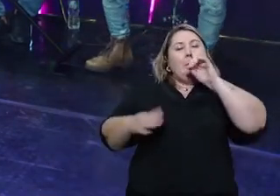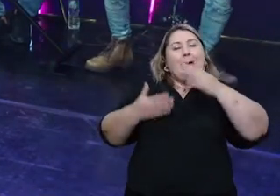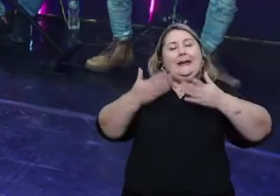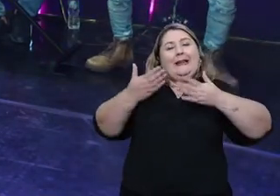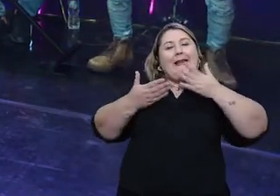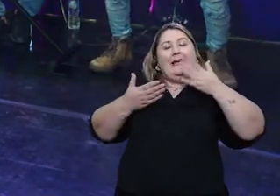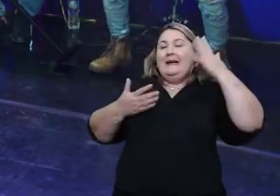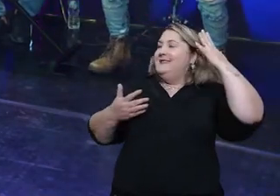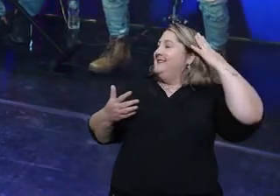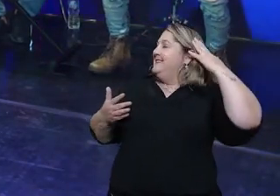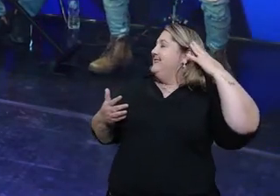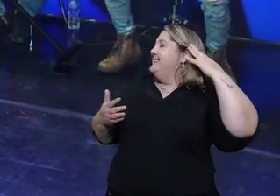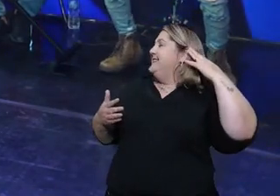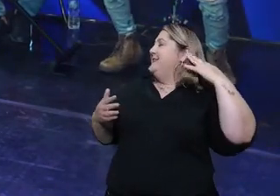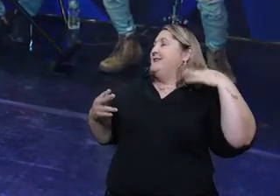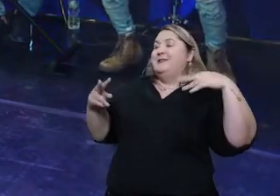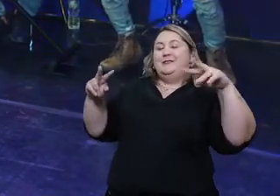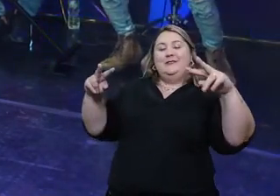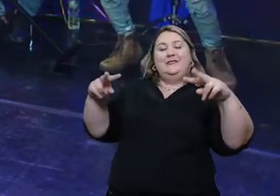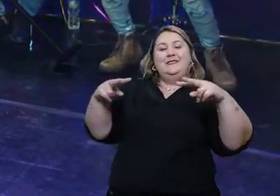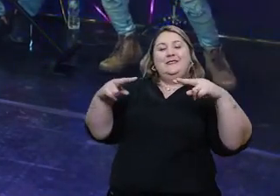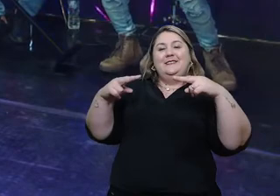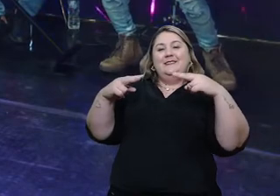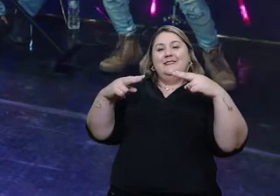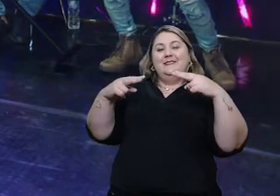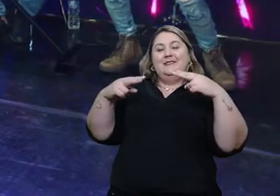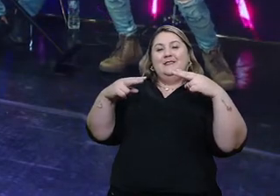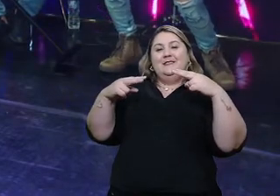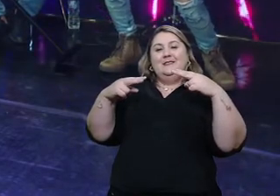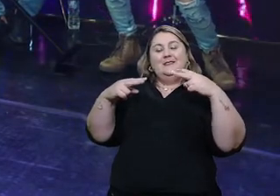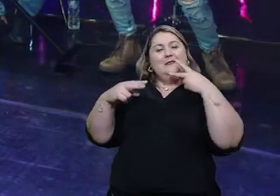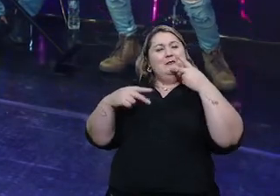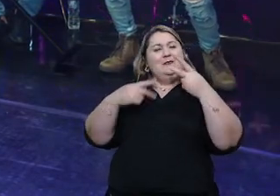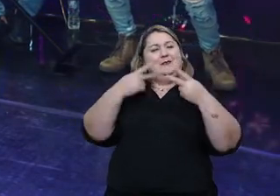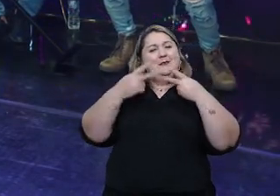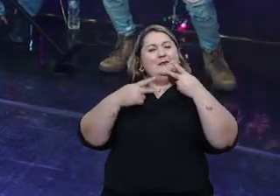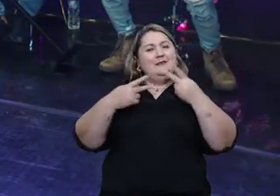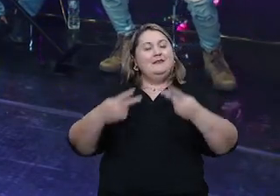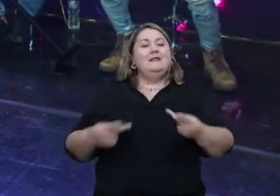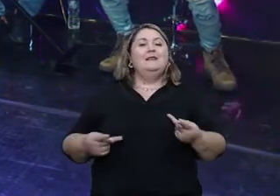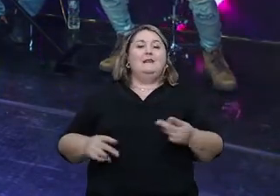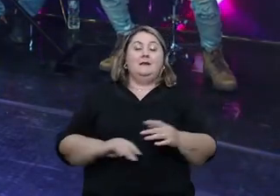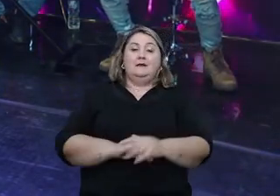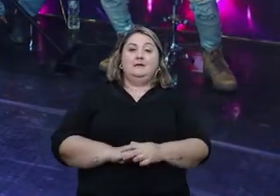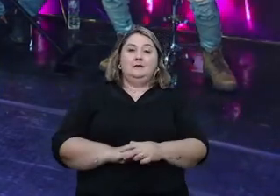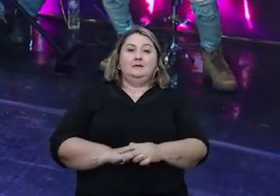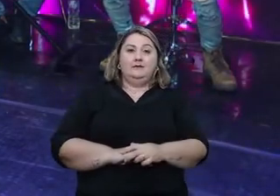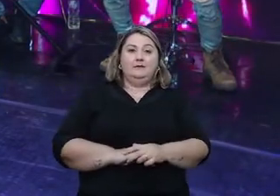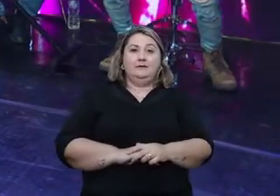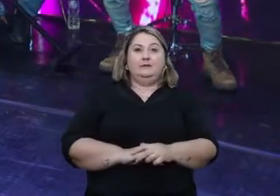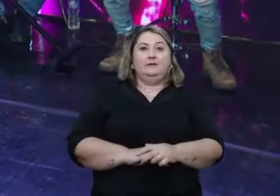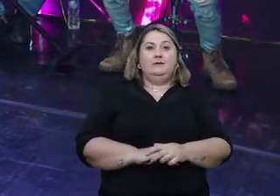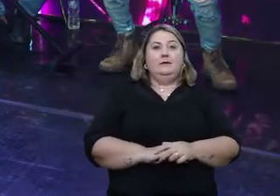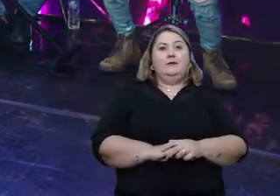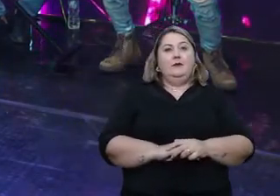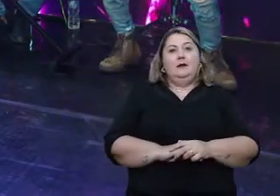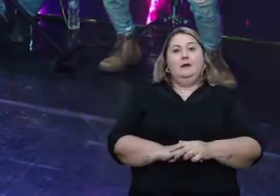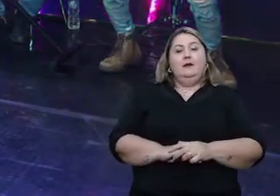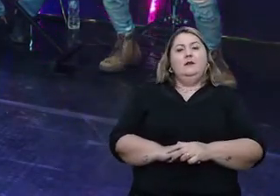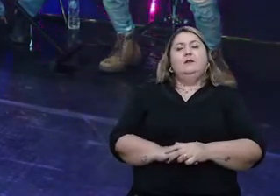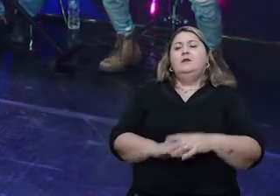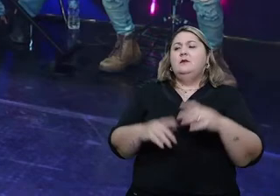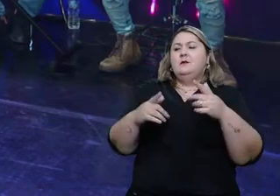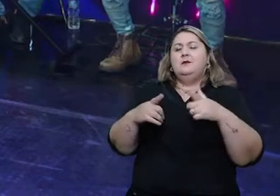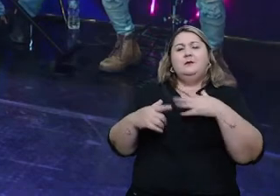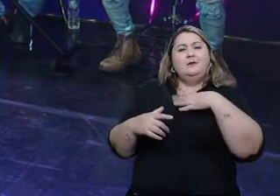Passou a mão em meus cabelos, olhou em meus olhos, começou a falar.